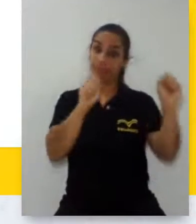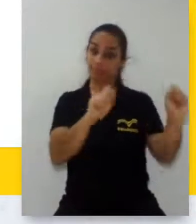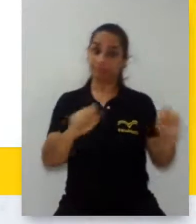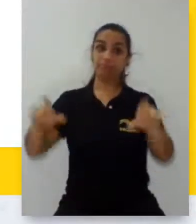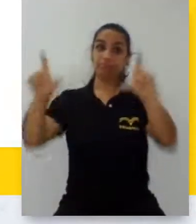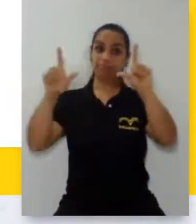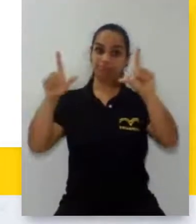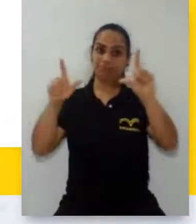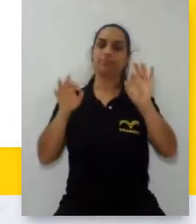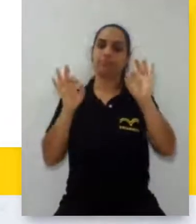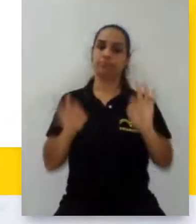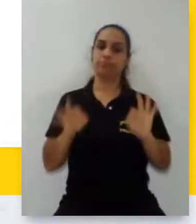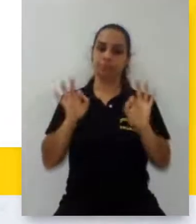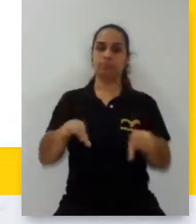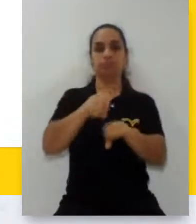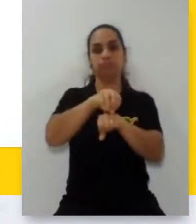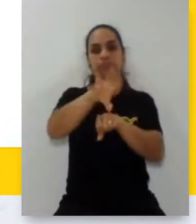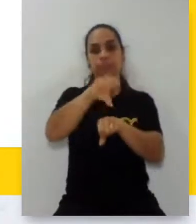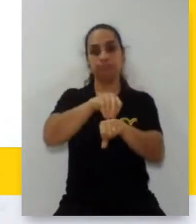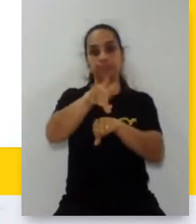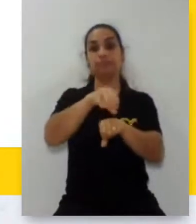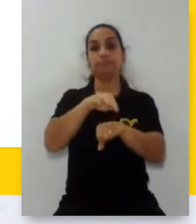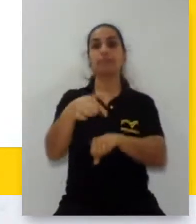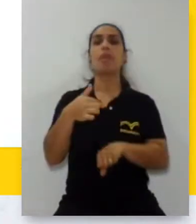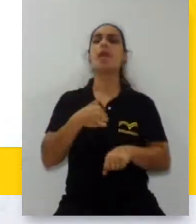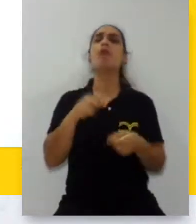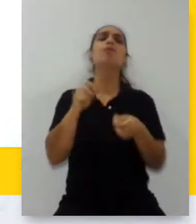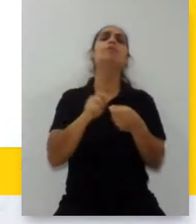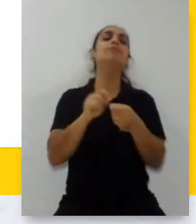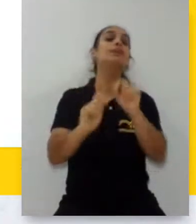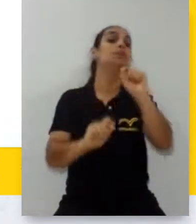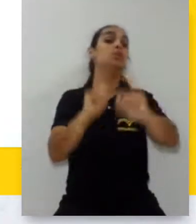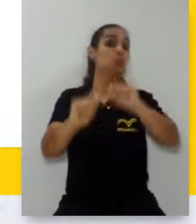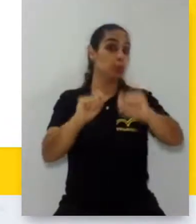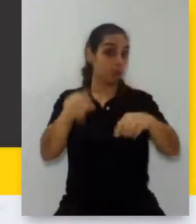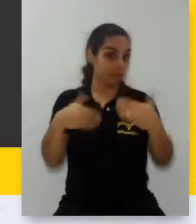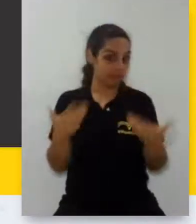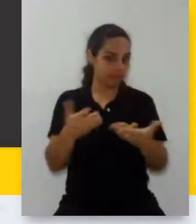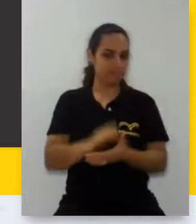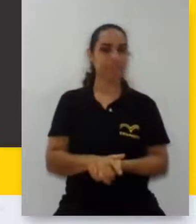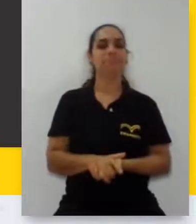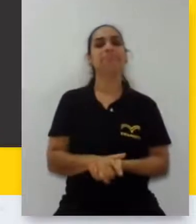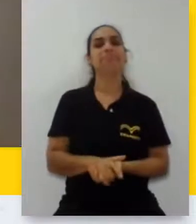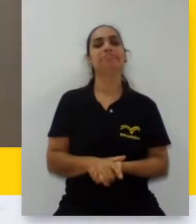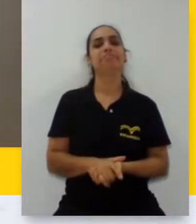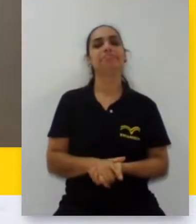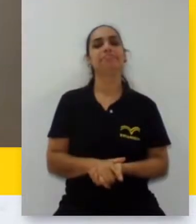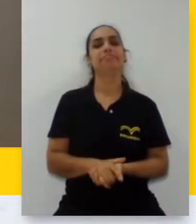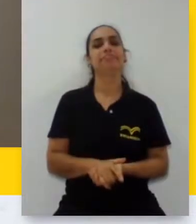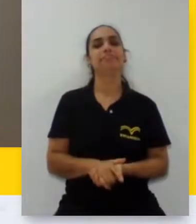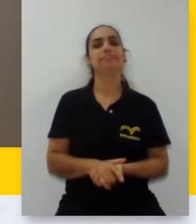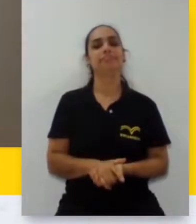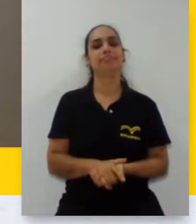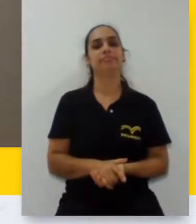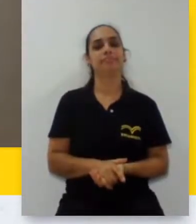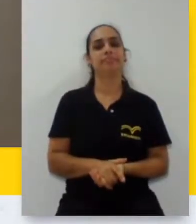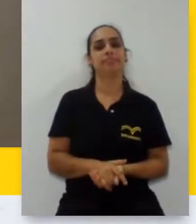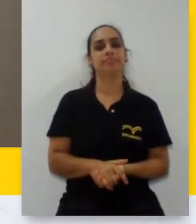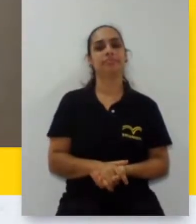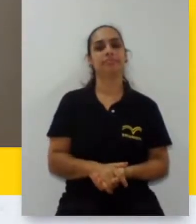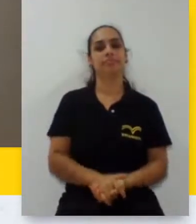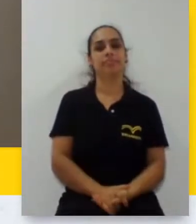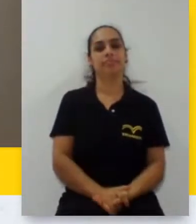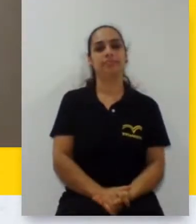aí. O que eu devo fazer, então? O que eu vou fazer com tudo isso? Só, habilita o microfone, por favor, Mike.